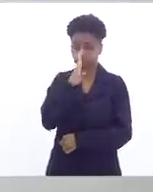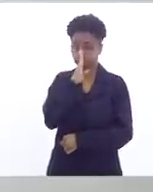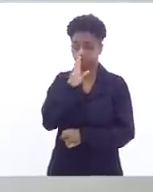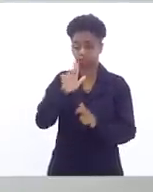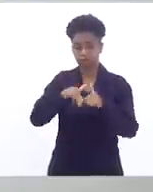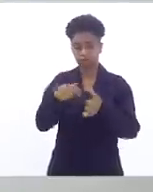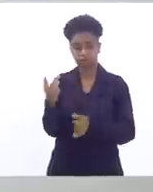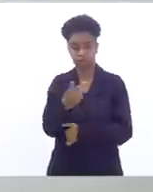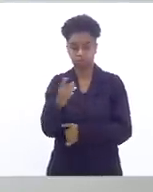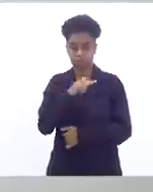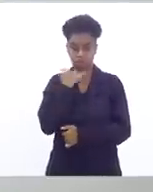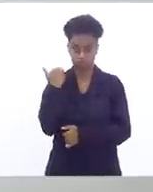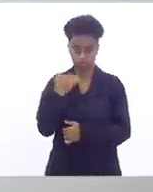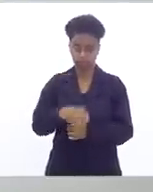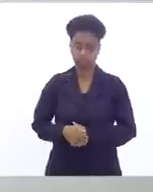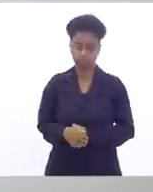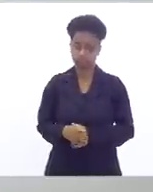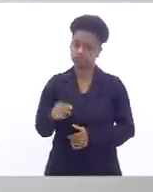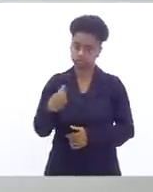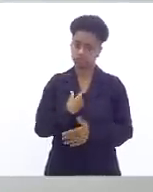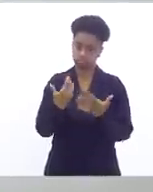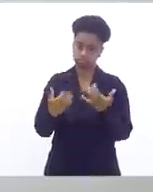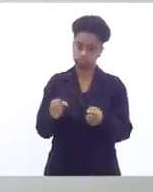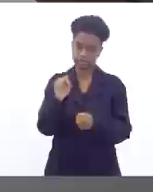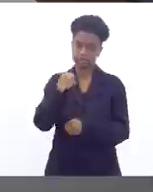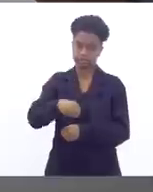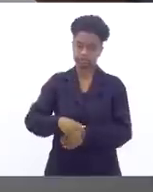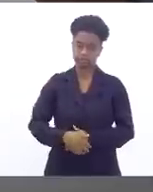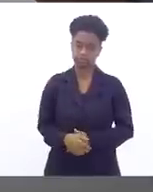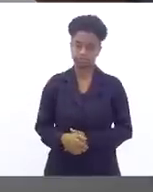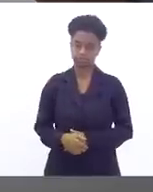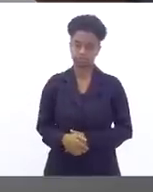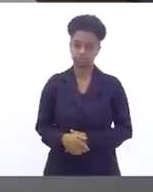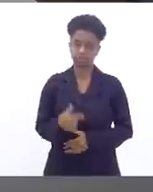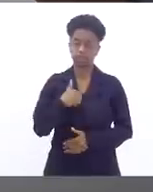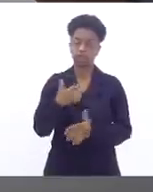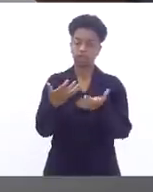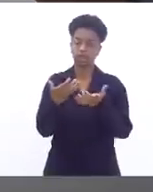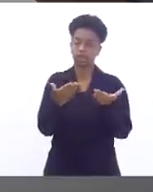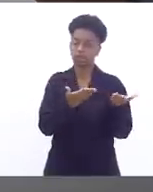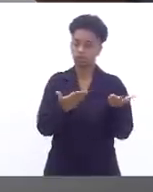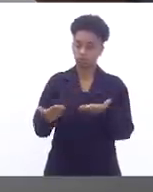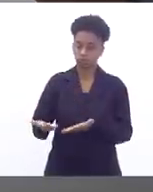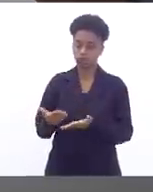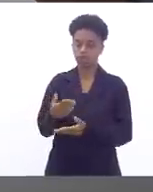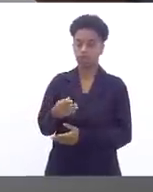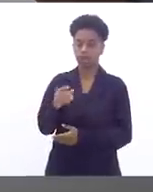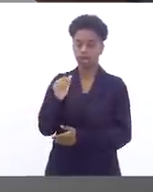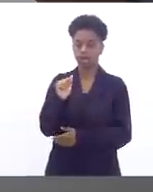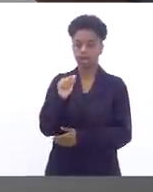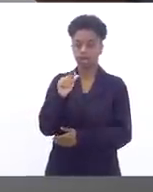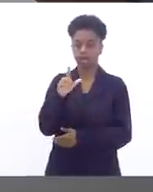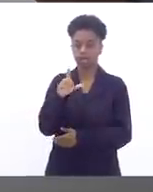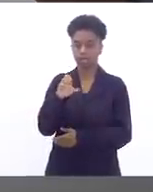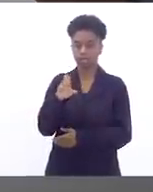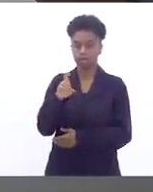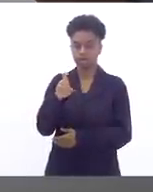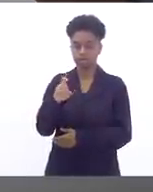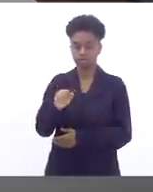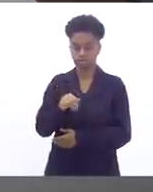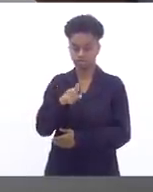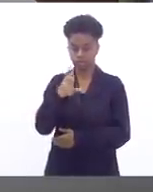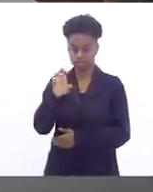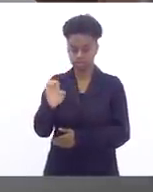guerreiros sim Nós faremos com certeza eu queria chamar aqui o Doutor Alexandre meio rasta